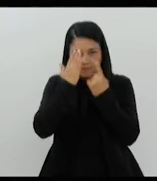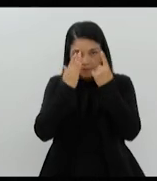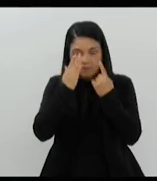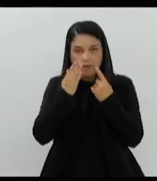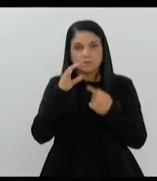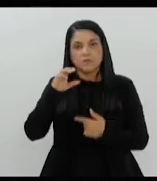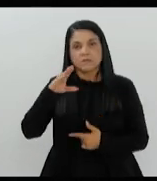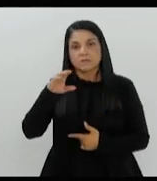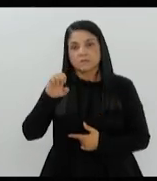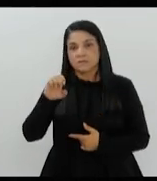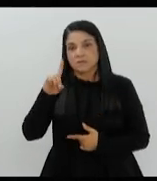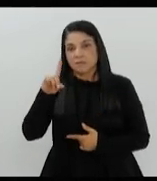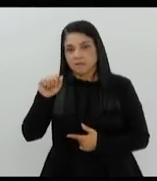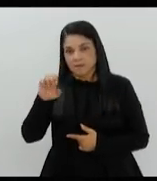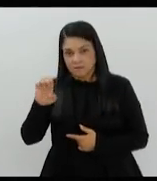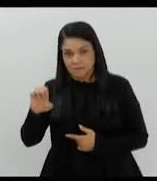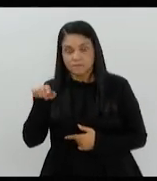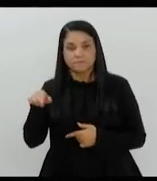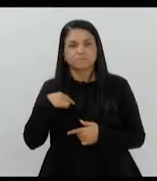Mas, ao mesmo tempo, hoje,